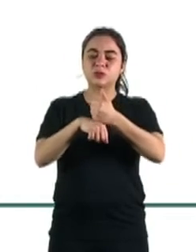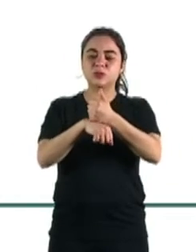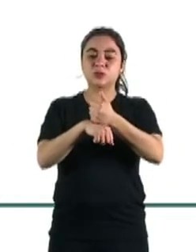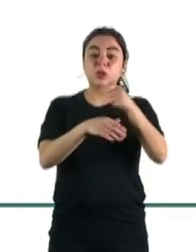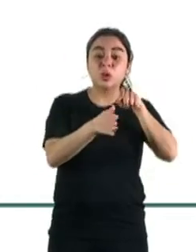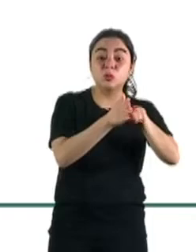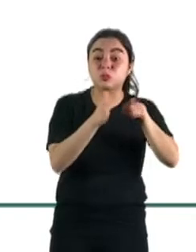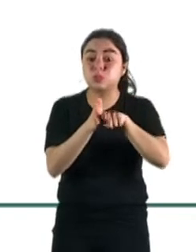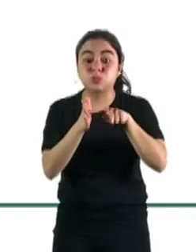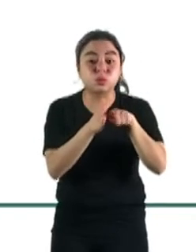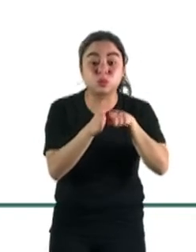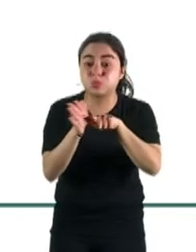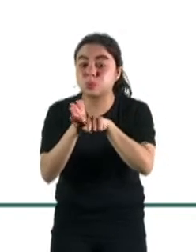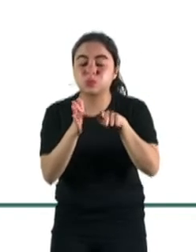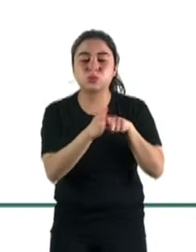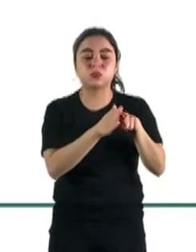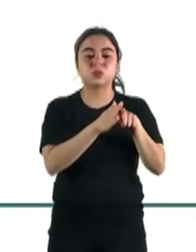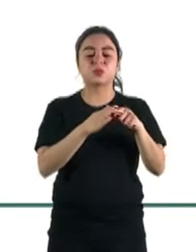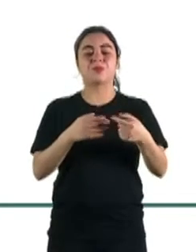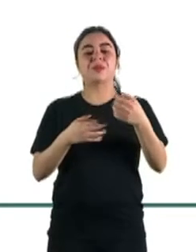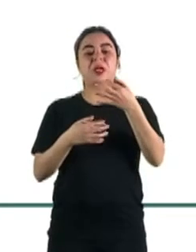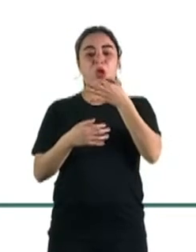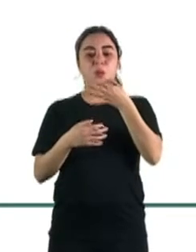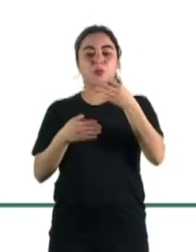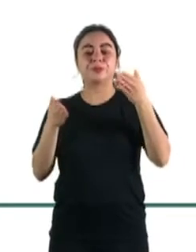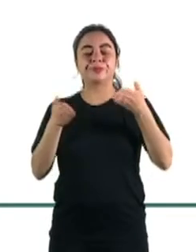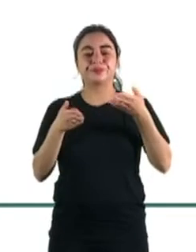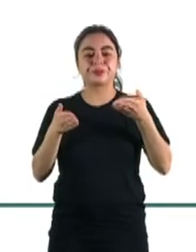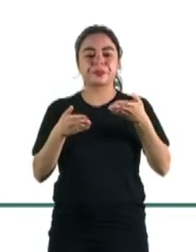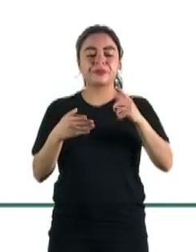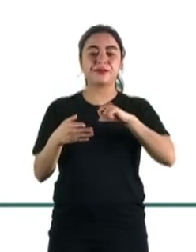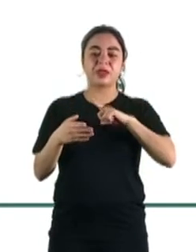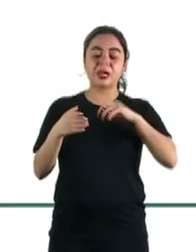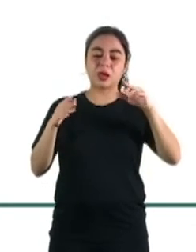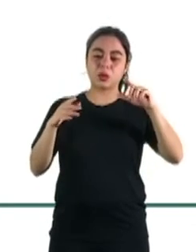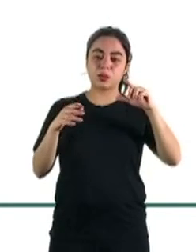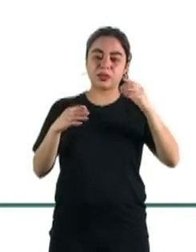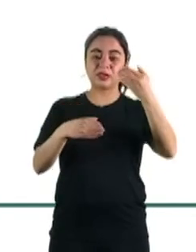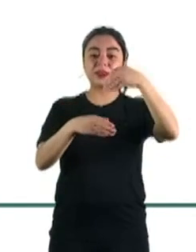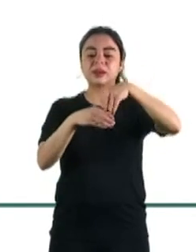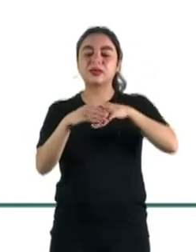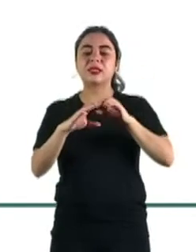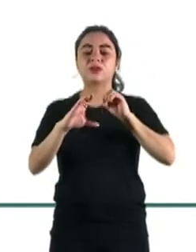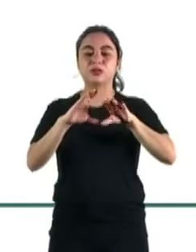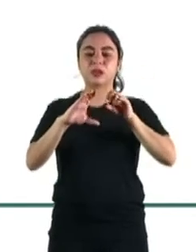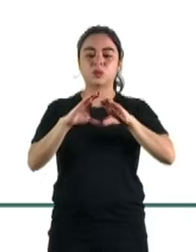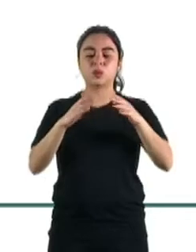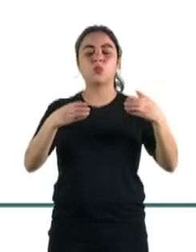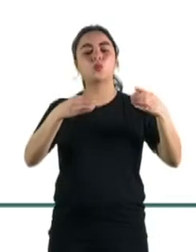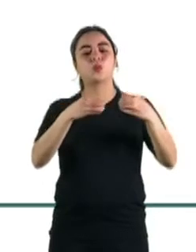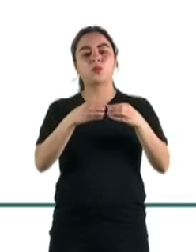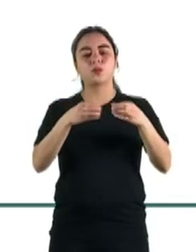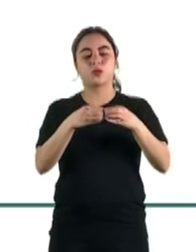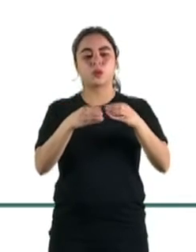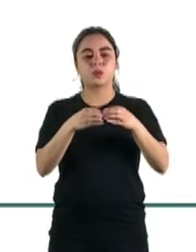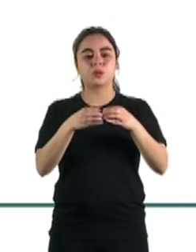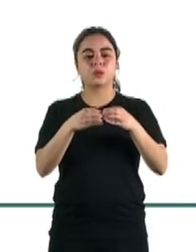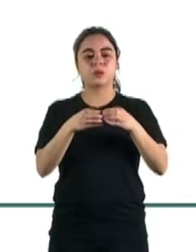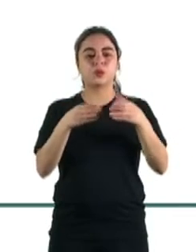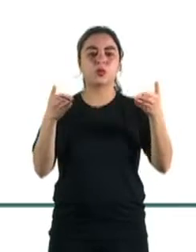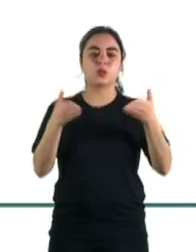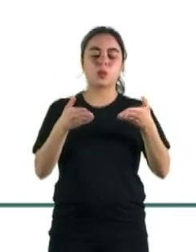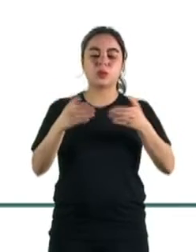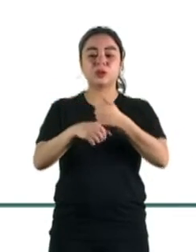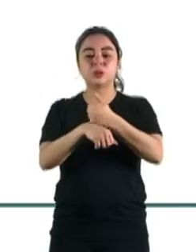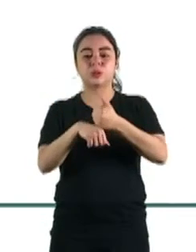né? E eu posso te falar isso, que a gente tem hoje dentro da Globo, né, um grupo que estão hoje em